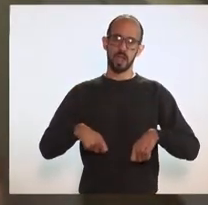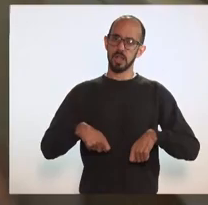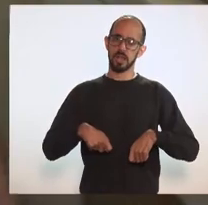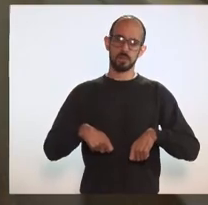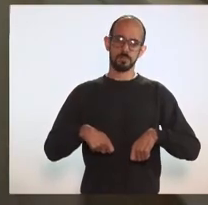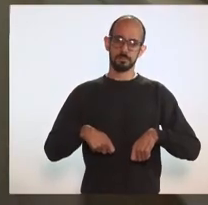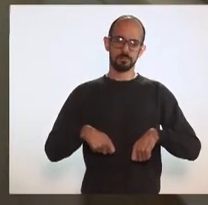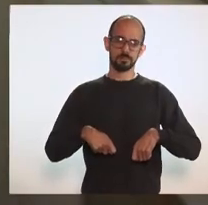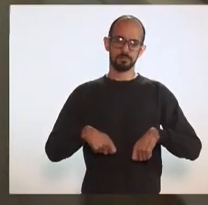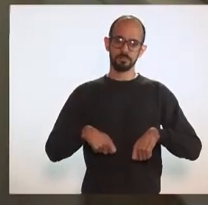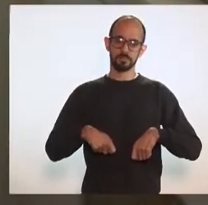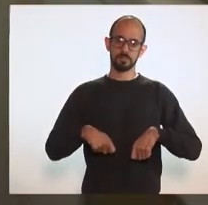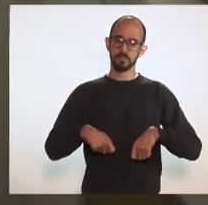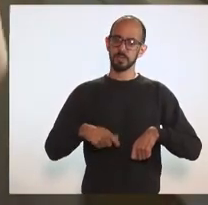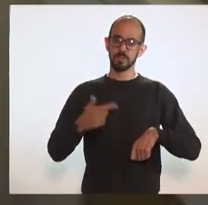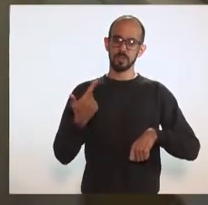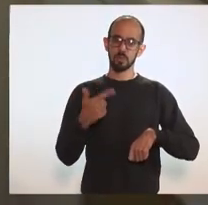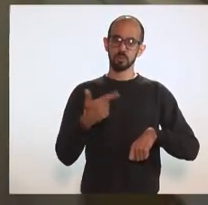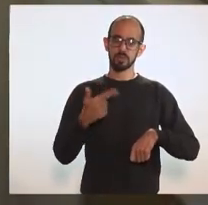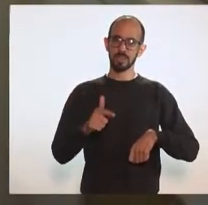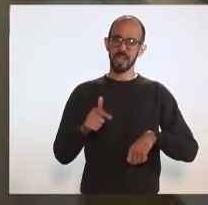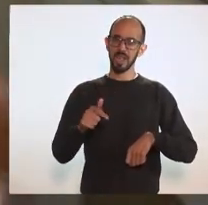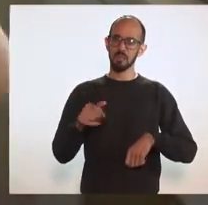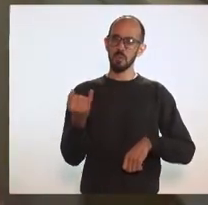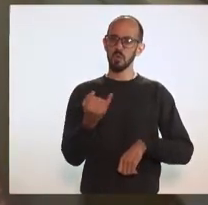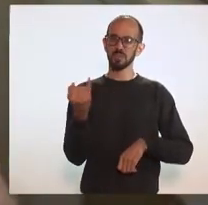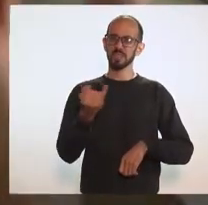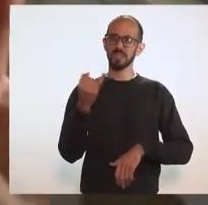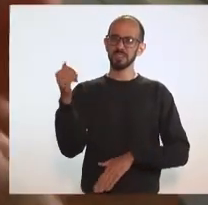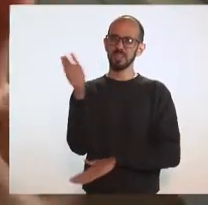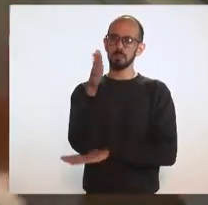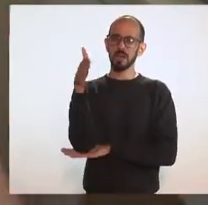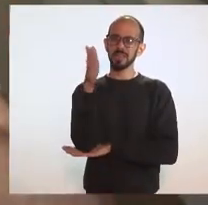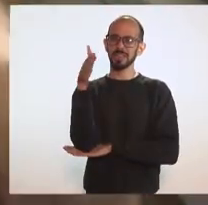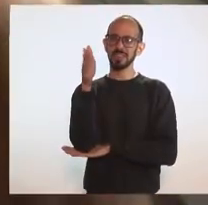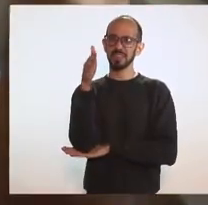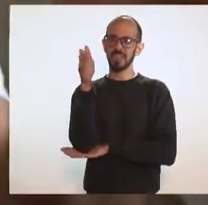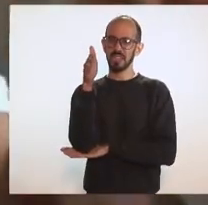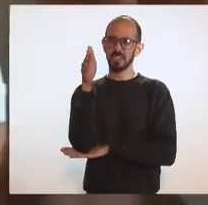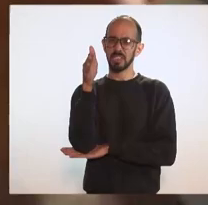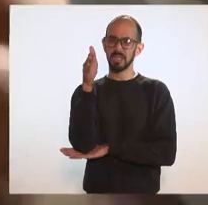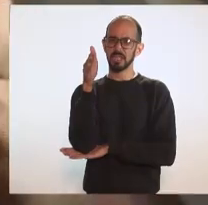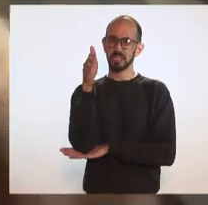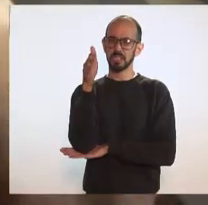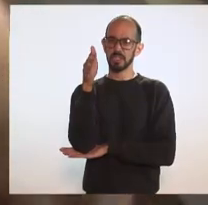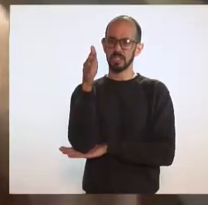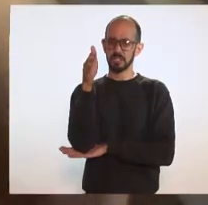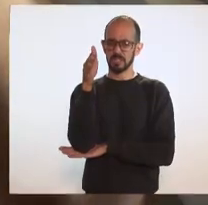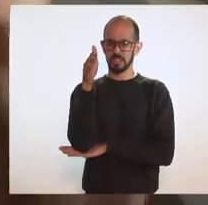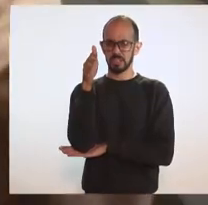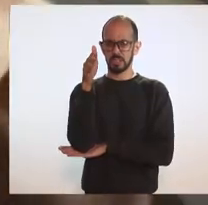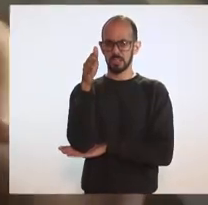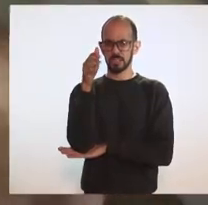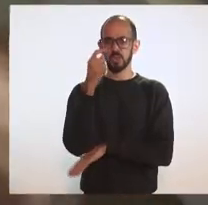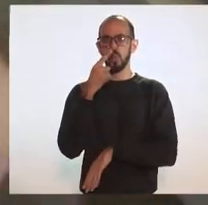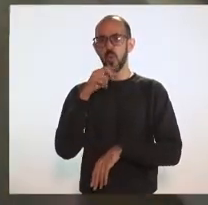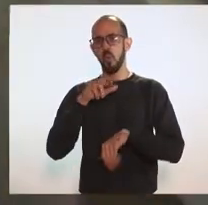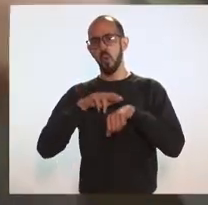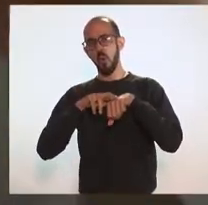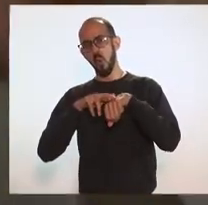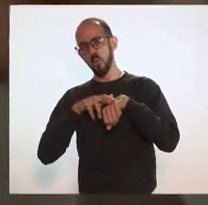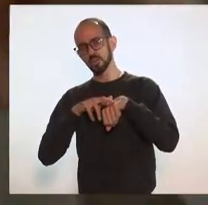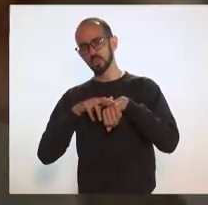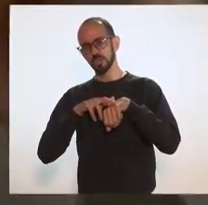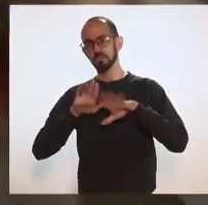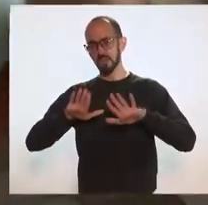não importa de bandeira que cor cada município note-se A roxa para mim nós estamos e